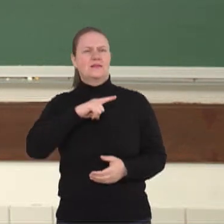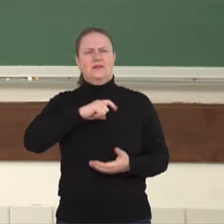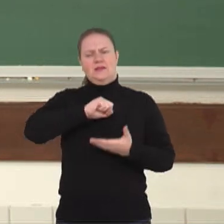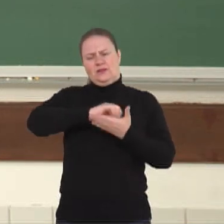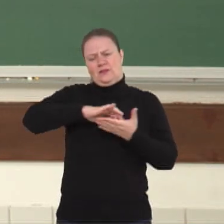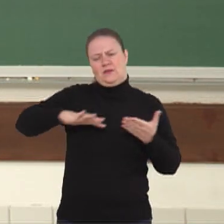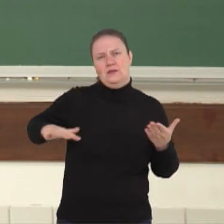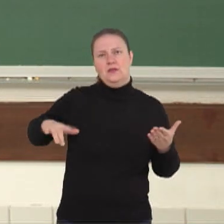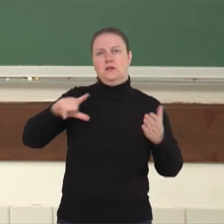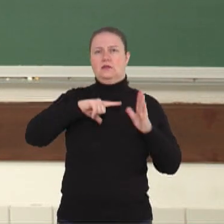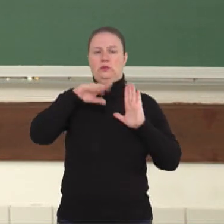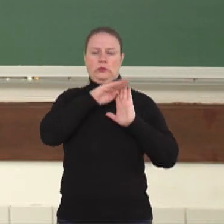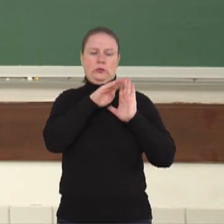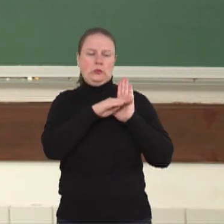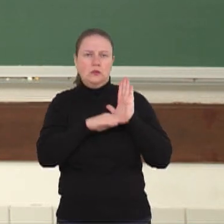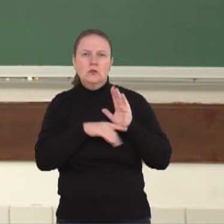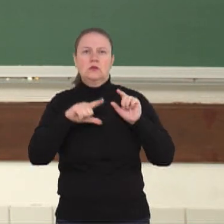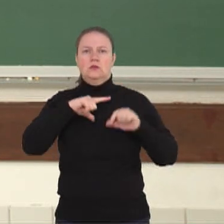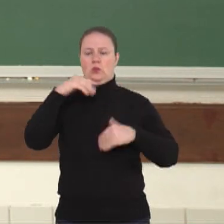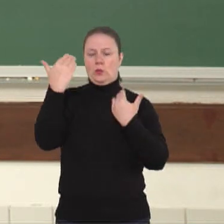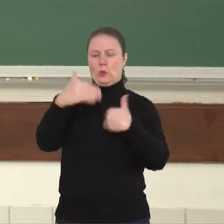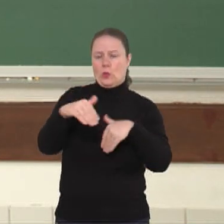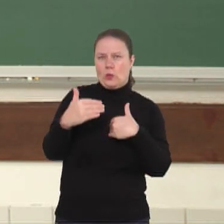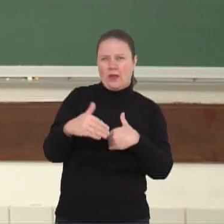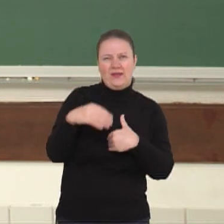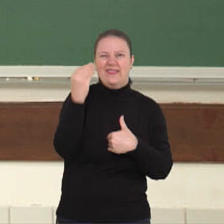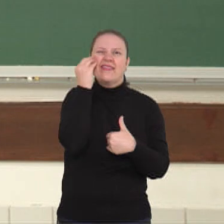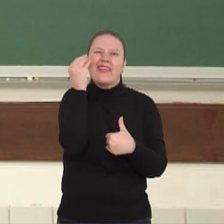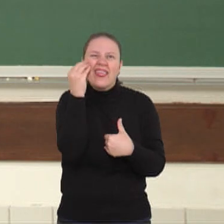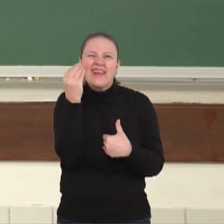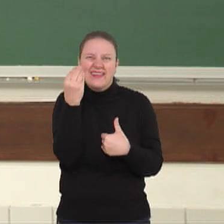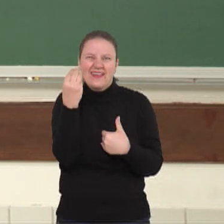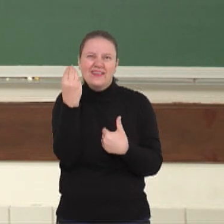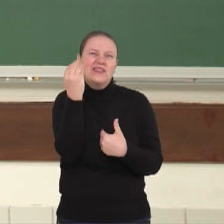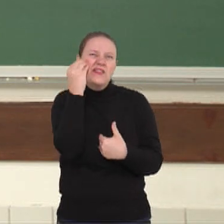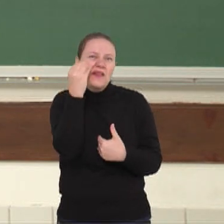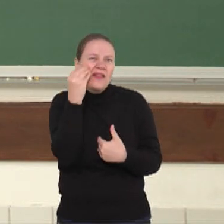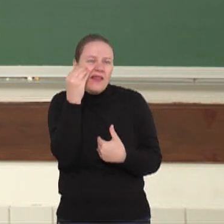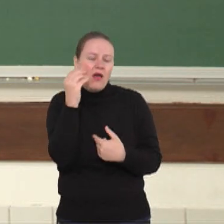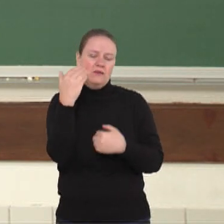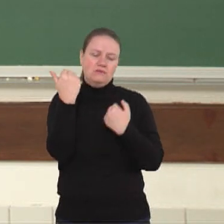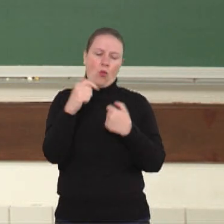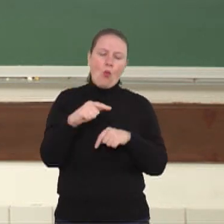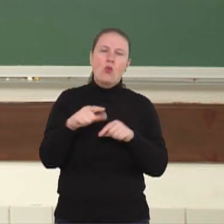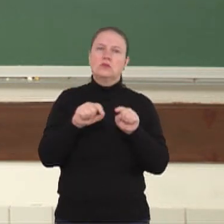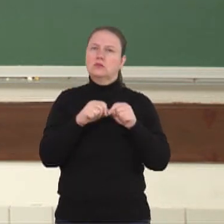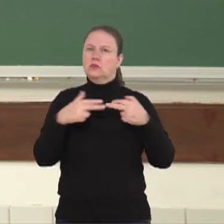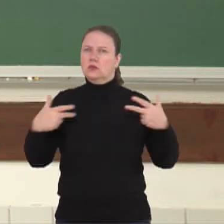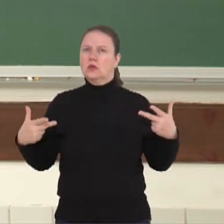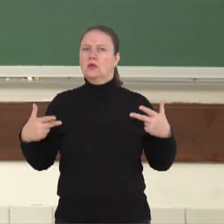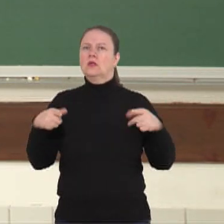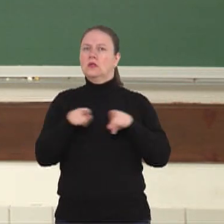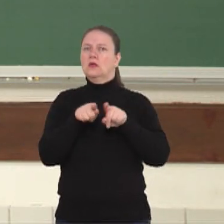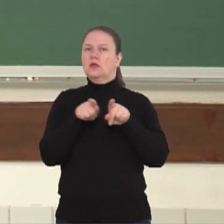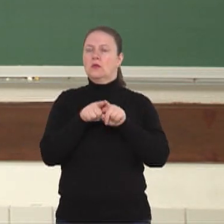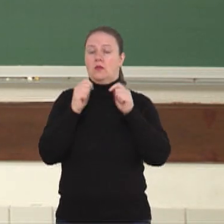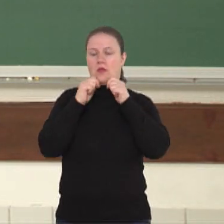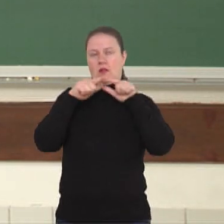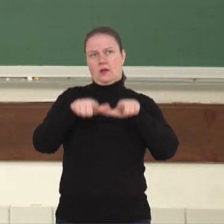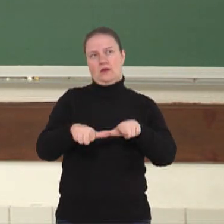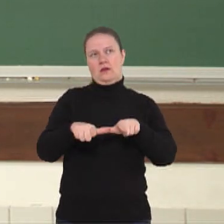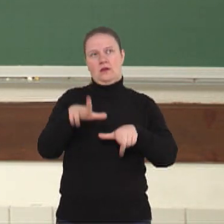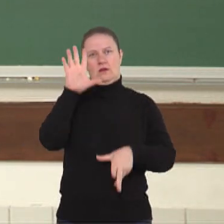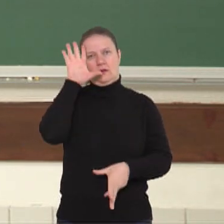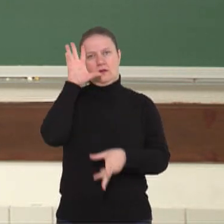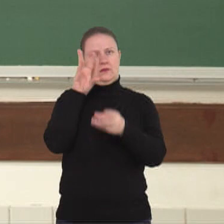tem lista para você, tem teste. E aí lá você vai fazer mais exercícios sobre a sintaxe da língua, que é bem bacana para entender um